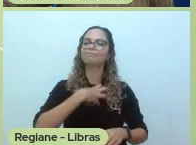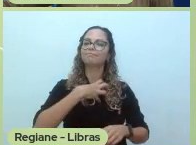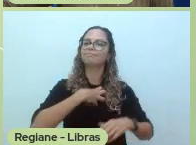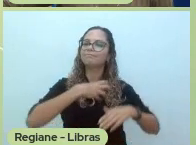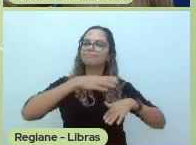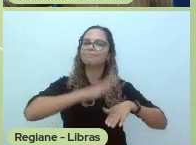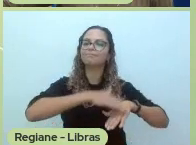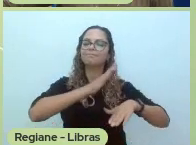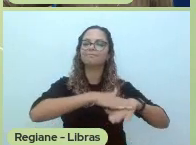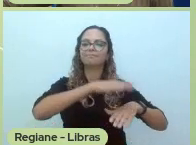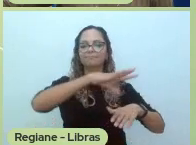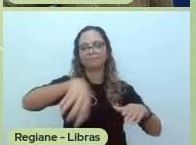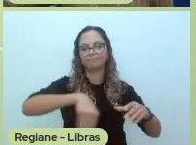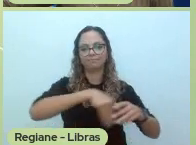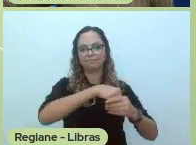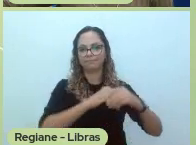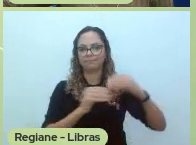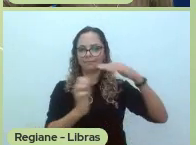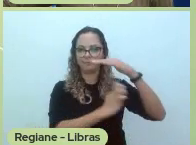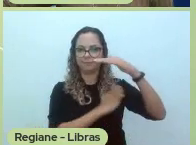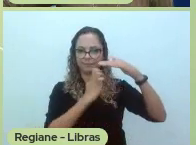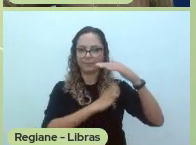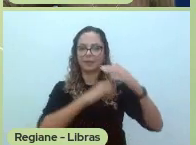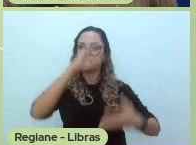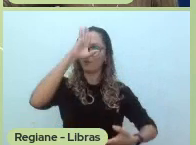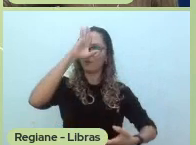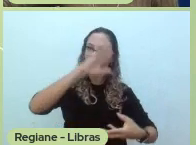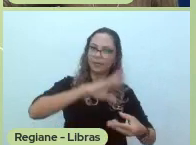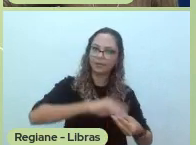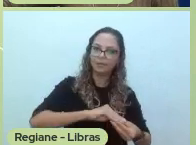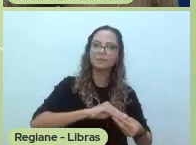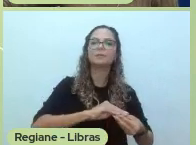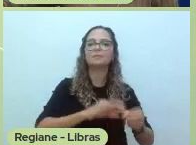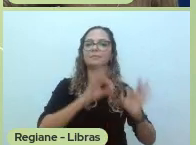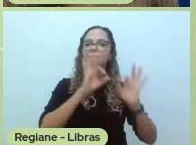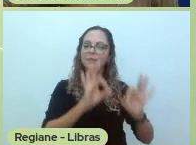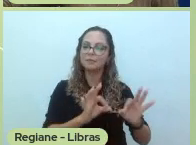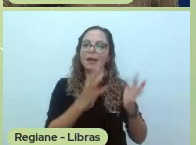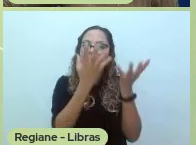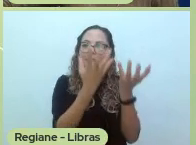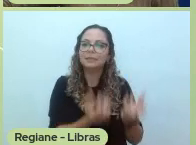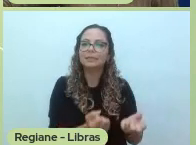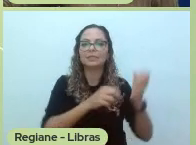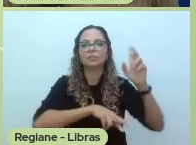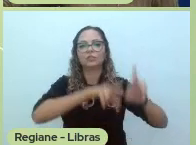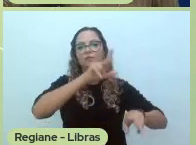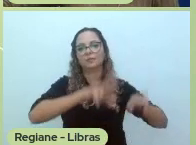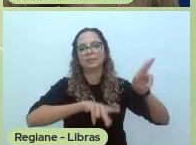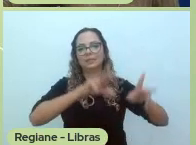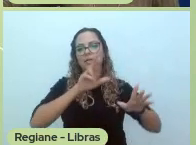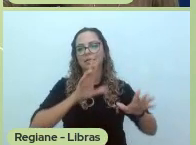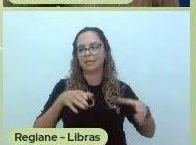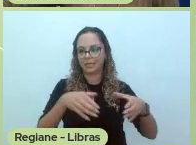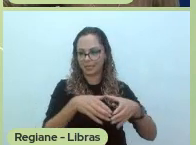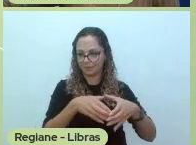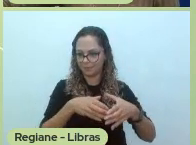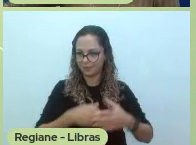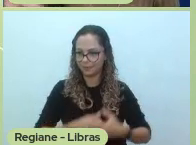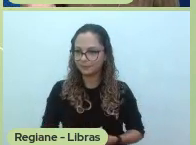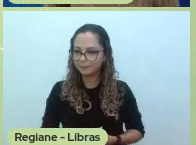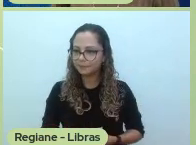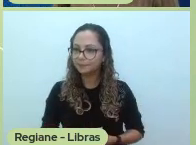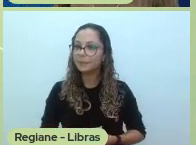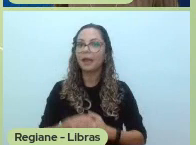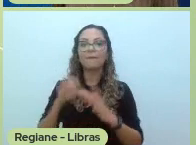as pessoas compreendem e incluem e acolhem essa diversidade nas suas equipes. Feedbacks negativos têm a ver